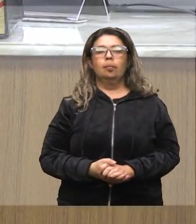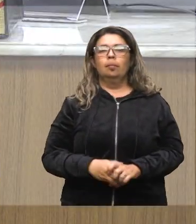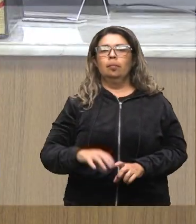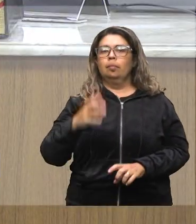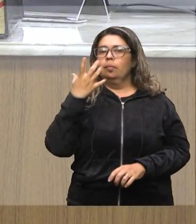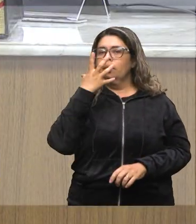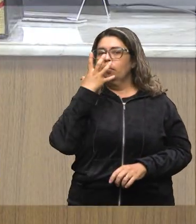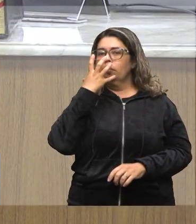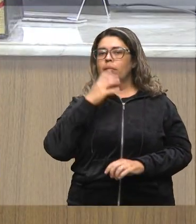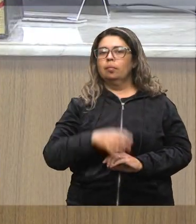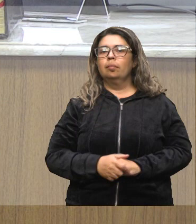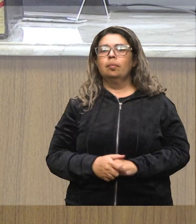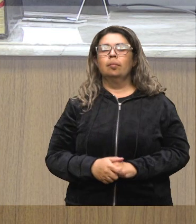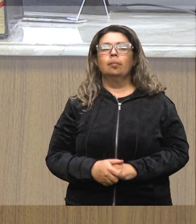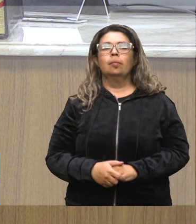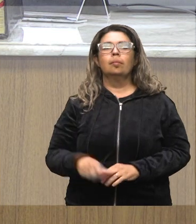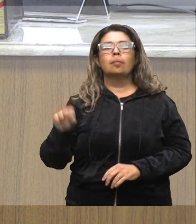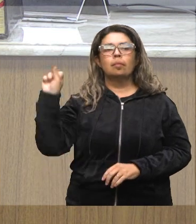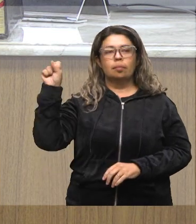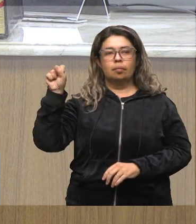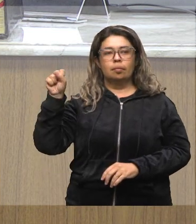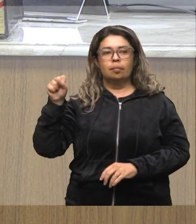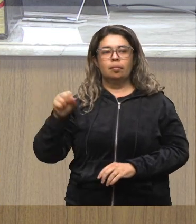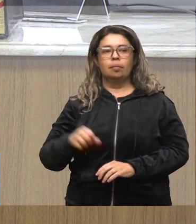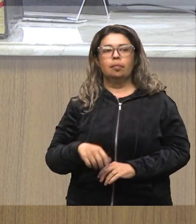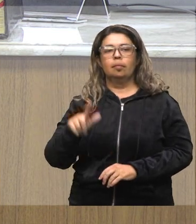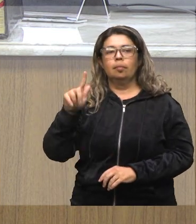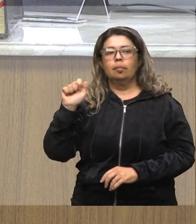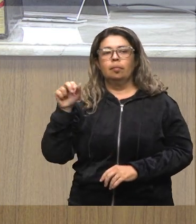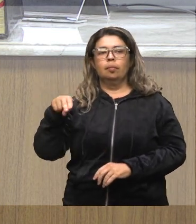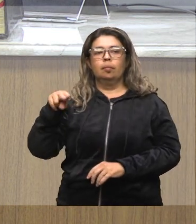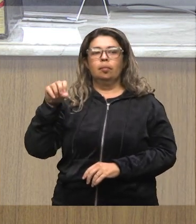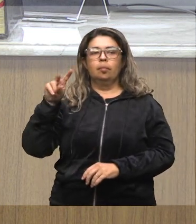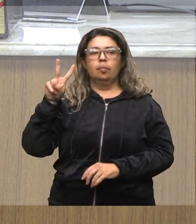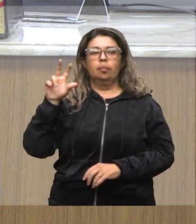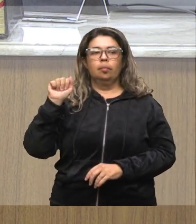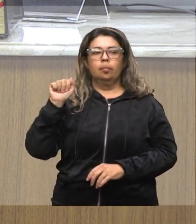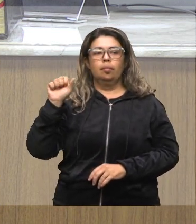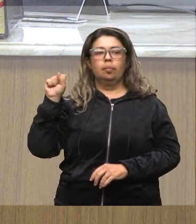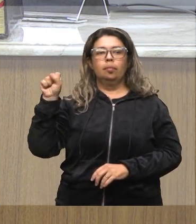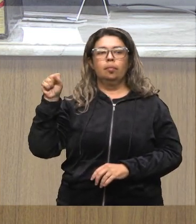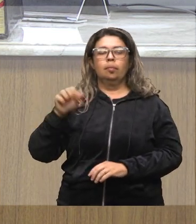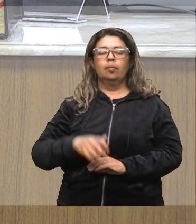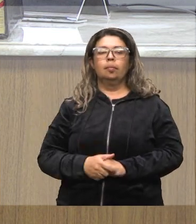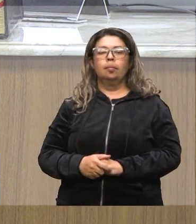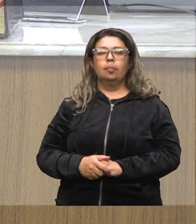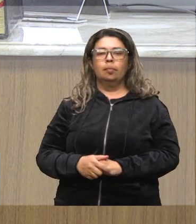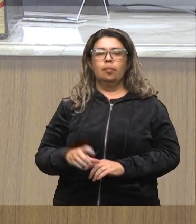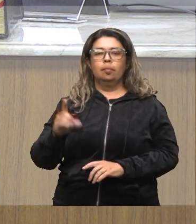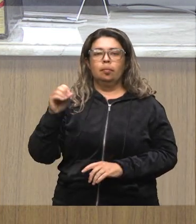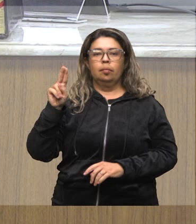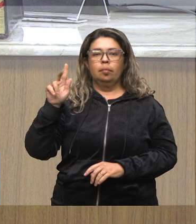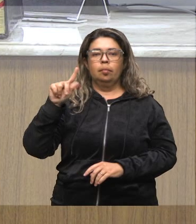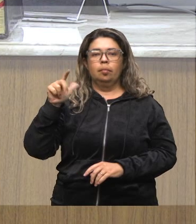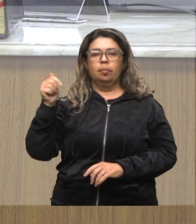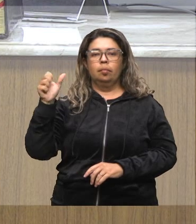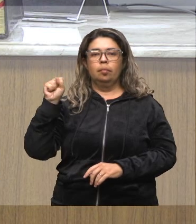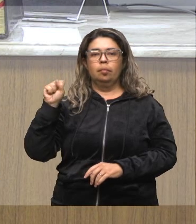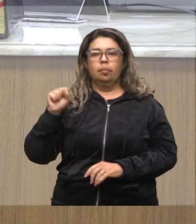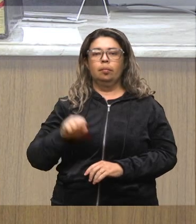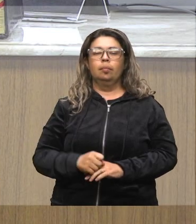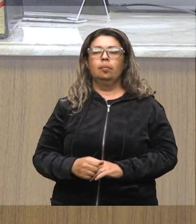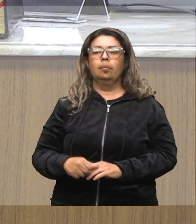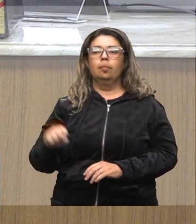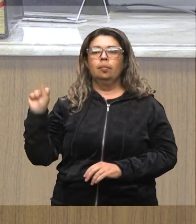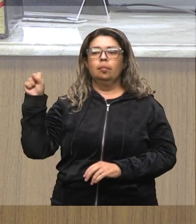Alexandre Cobra Vence. Alexandre Cachorrão vota sim. Dionísio de Gênova Júnior. Trem Gênova vota sim. Douglas Henrique de Azevedo Terra.